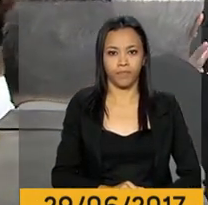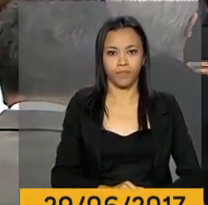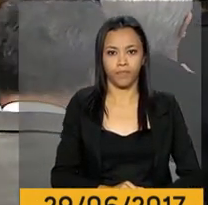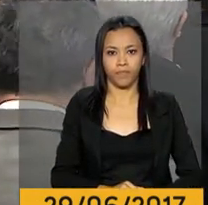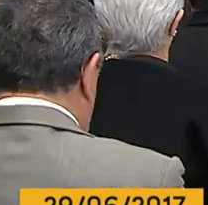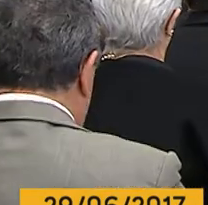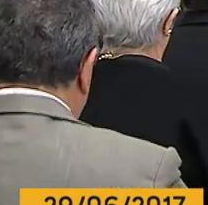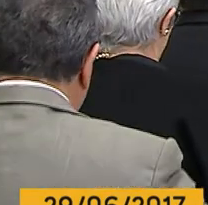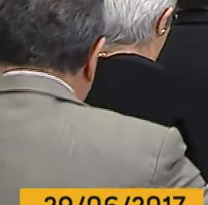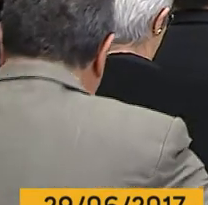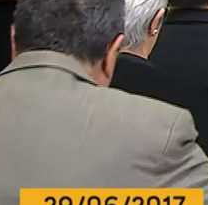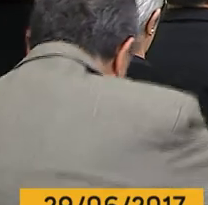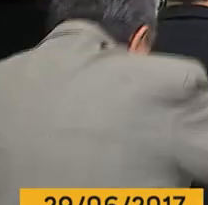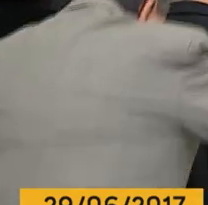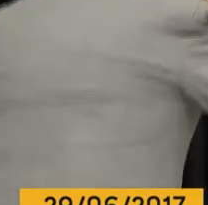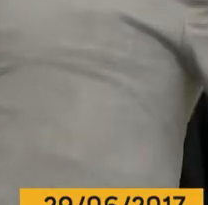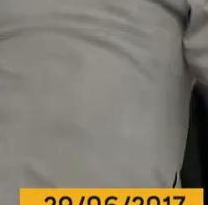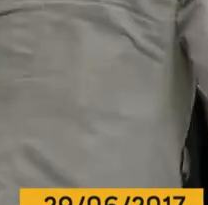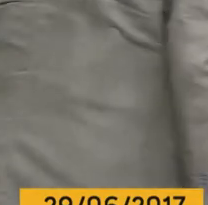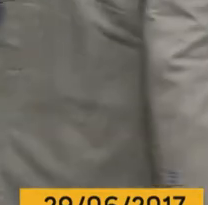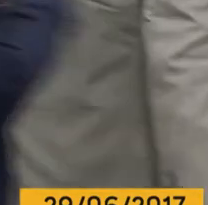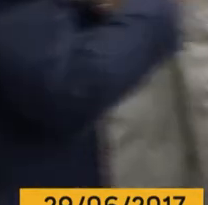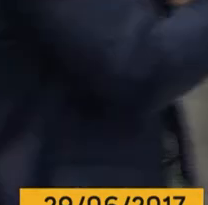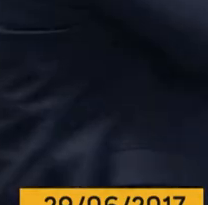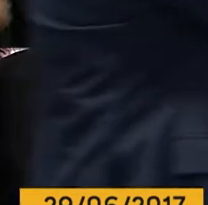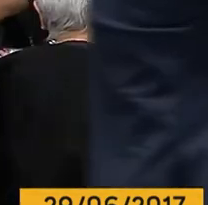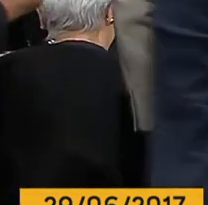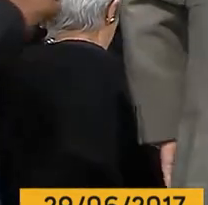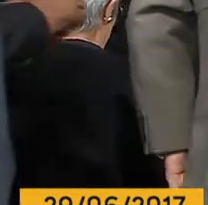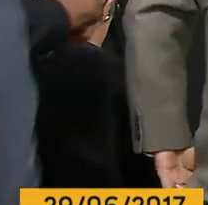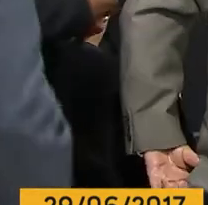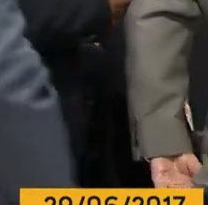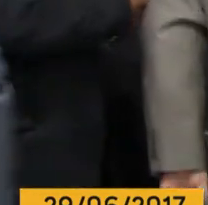está encerrada a cerimônia